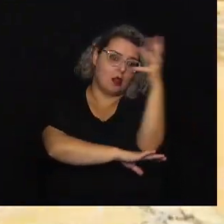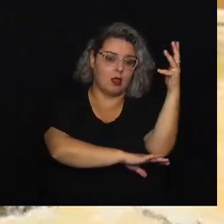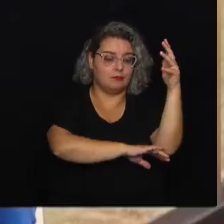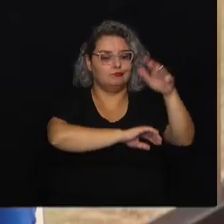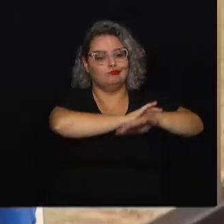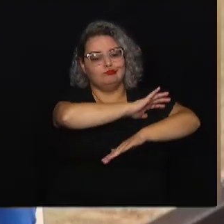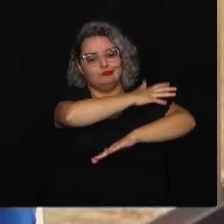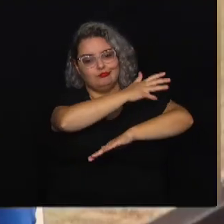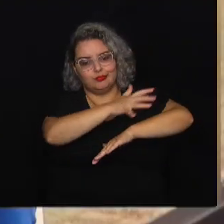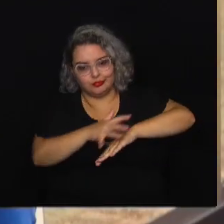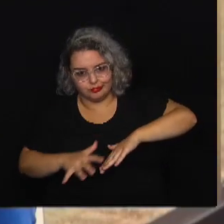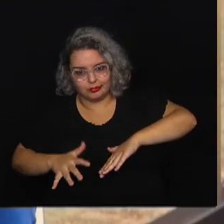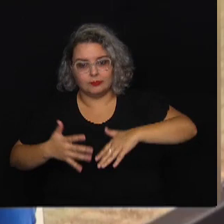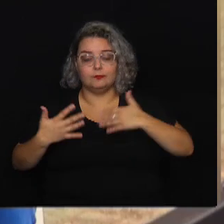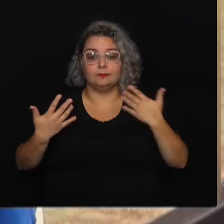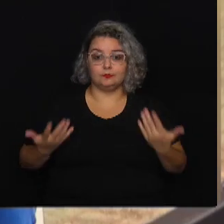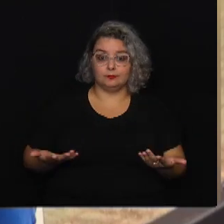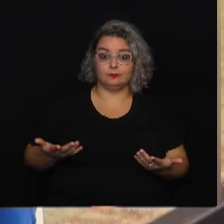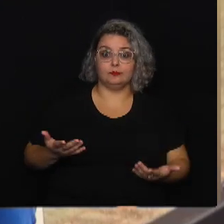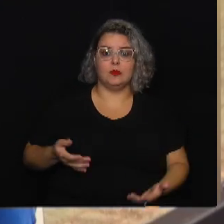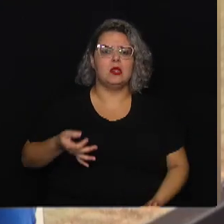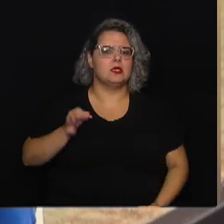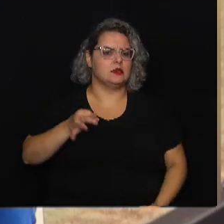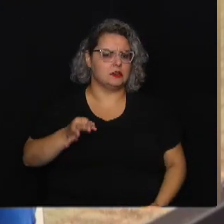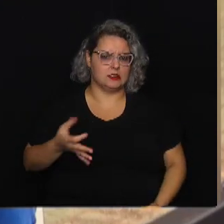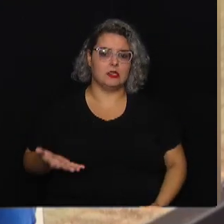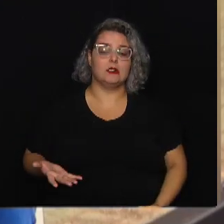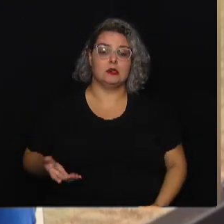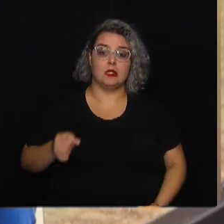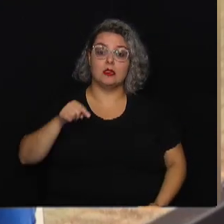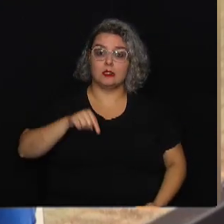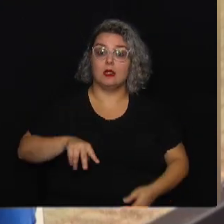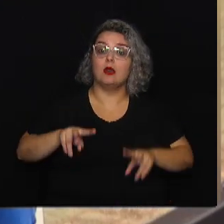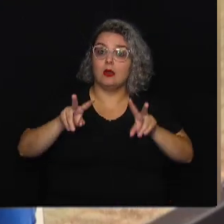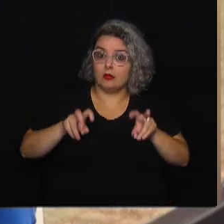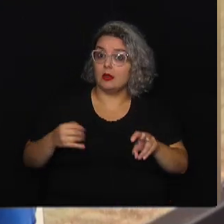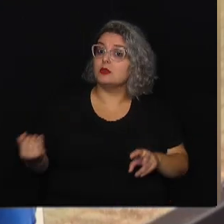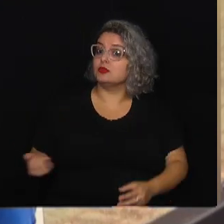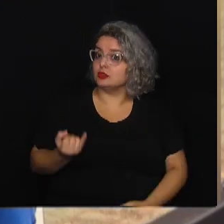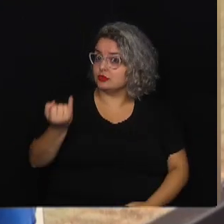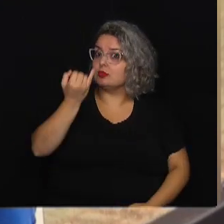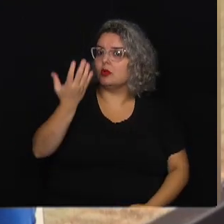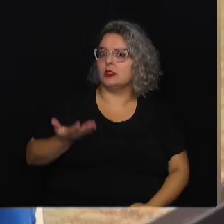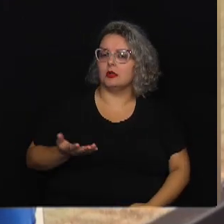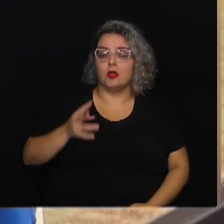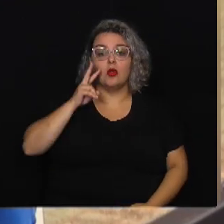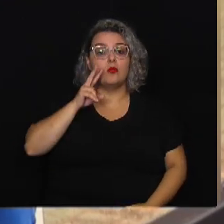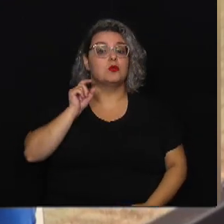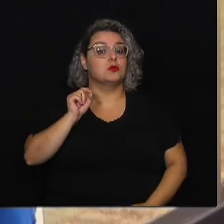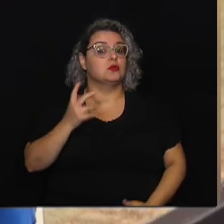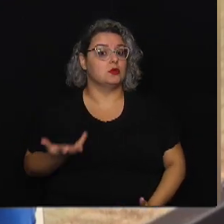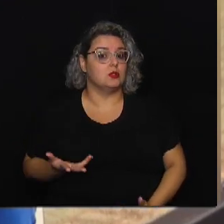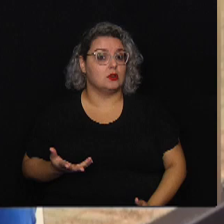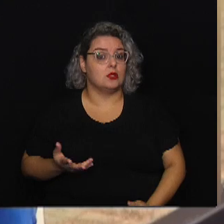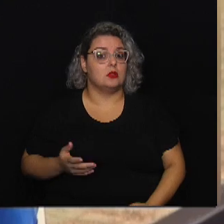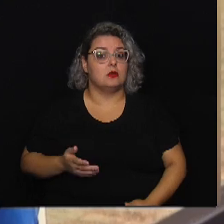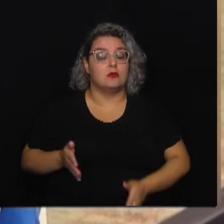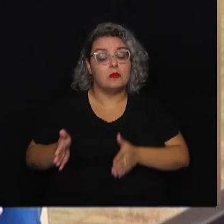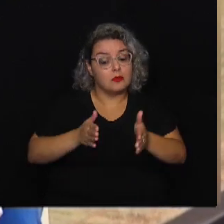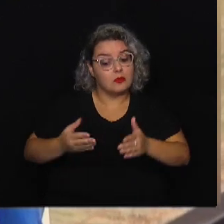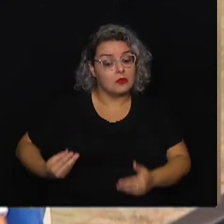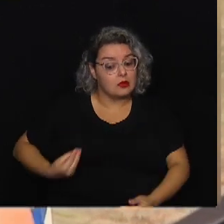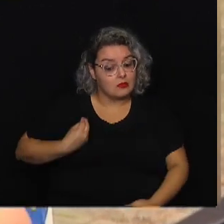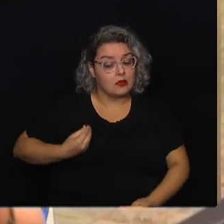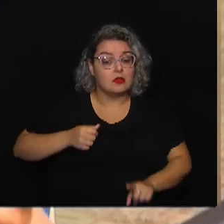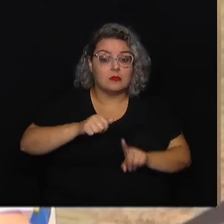deslizamento de terra. Não, sem sombra de dúvida, é uma questão de extrema importância, visto que nós passamos nesse mês de